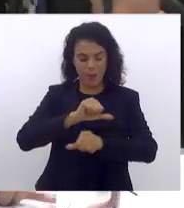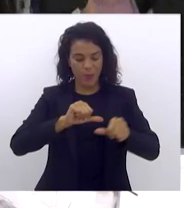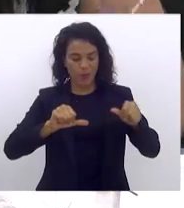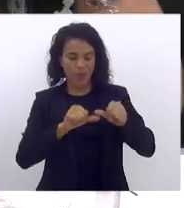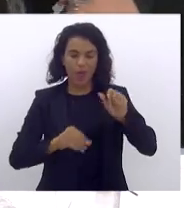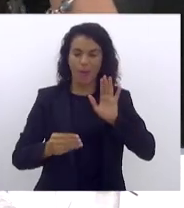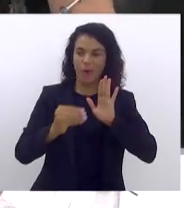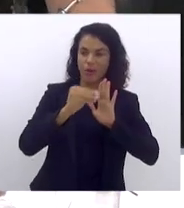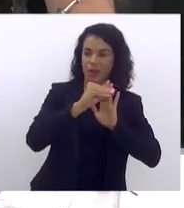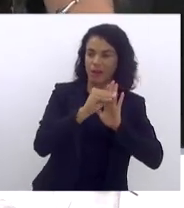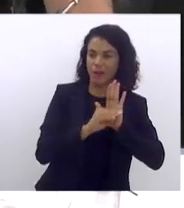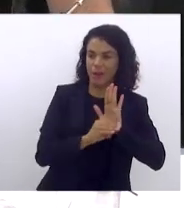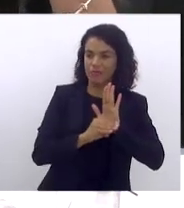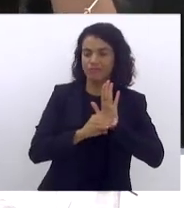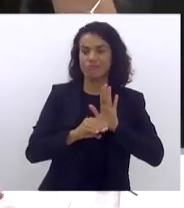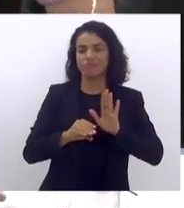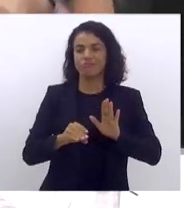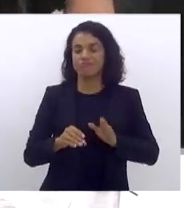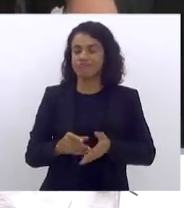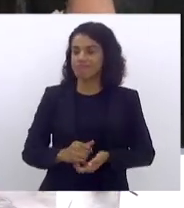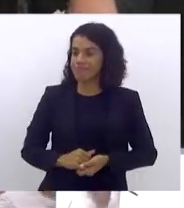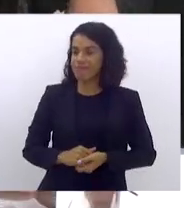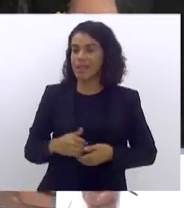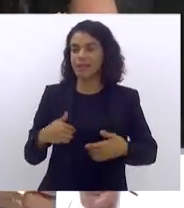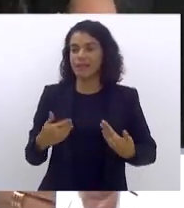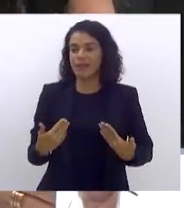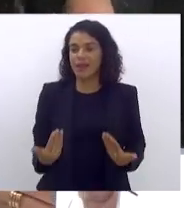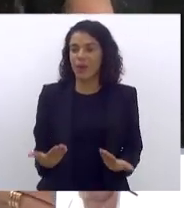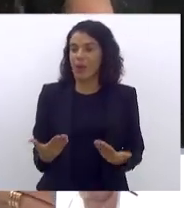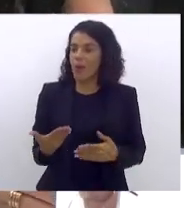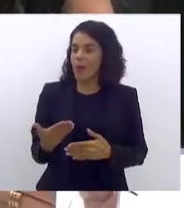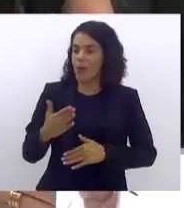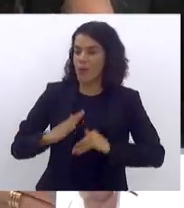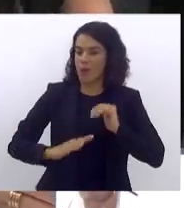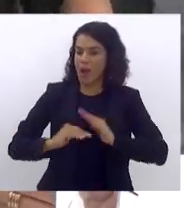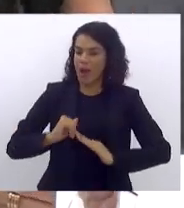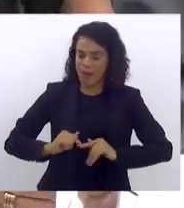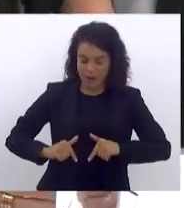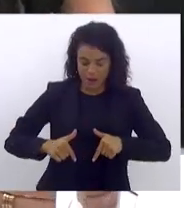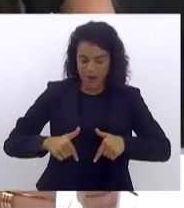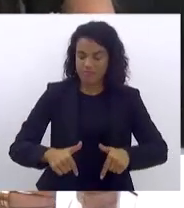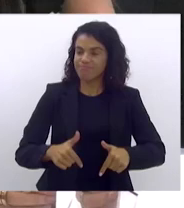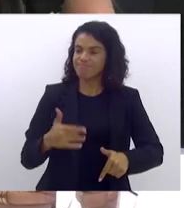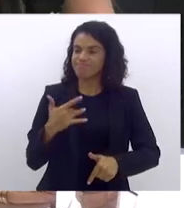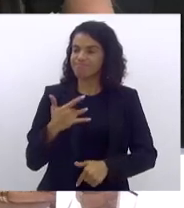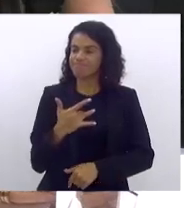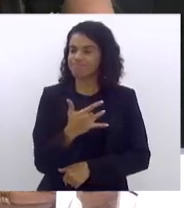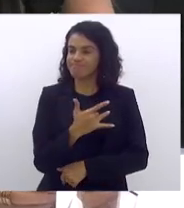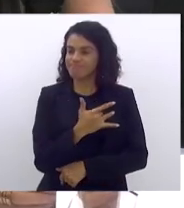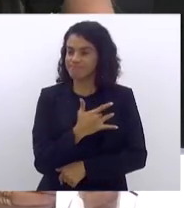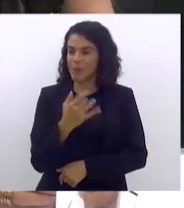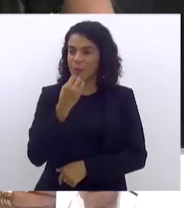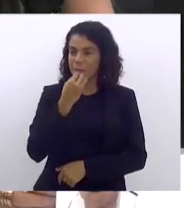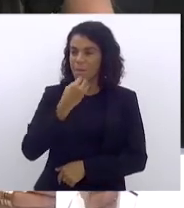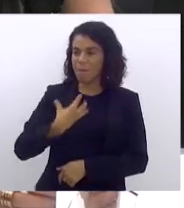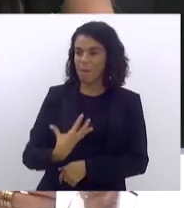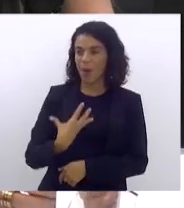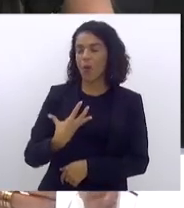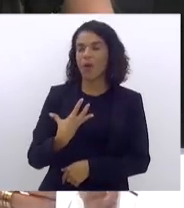na pauta, trazer novamente. Enfim, isso é uma prática absolutamente saudável e que tem sido